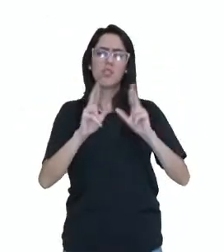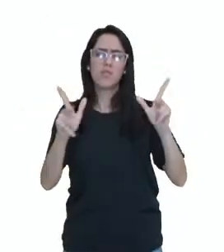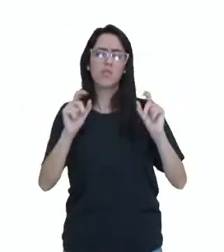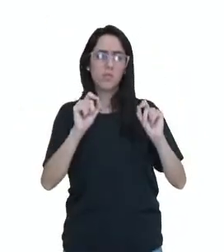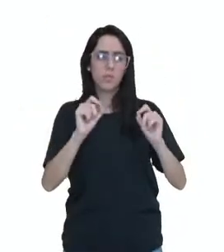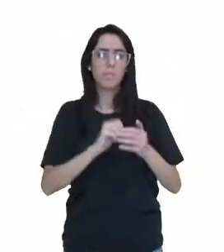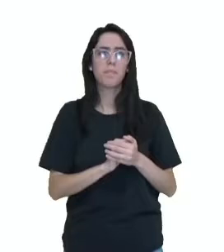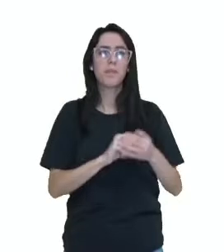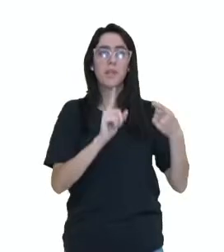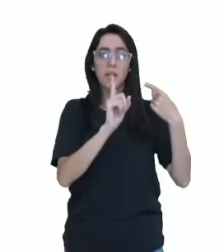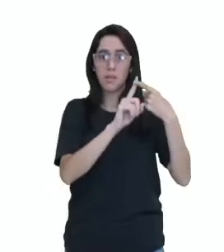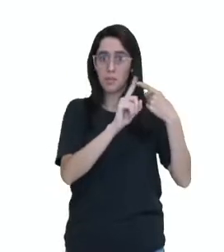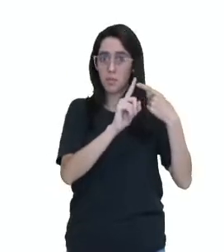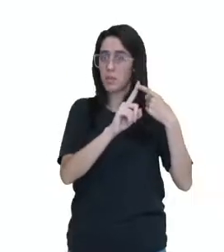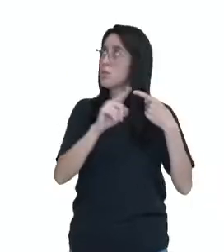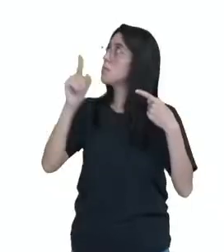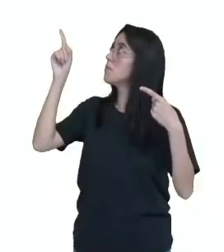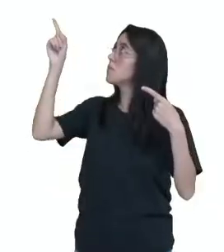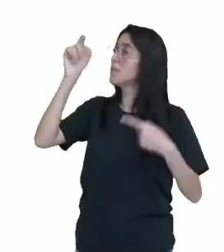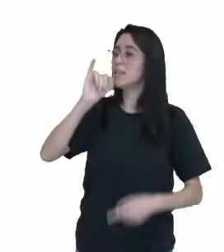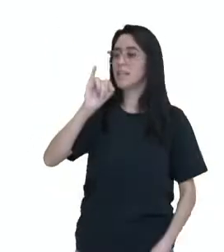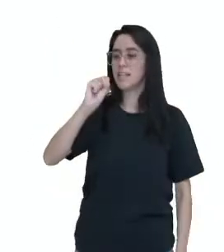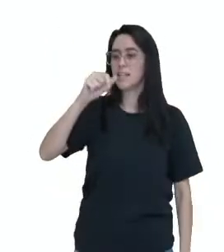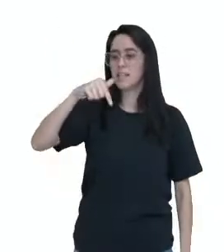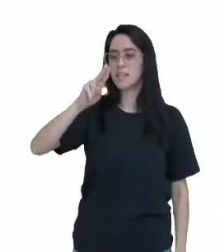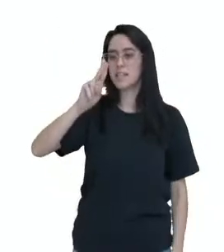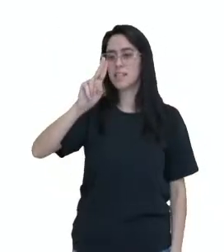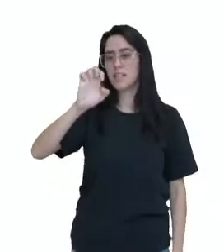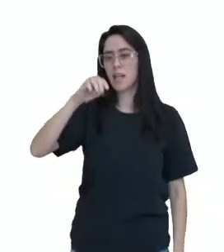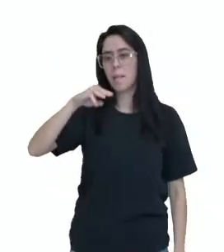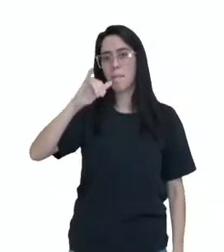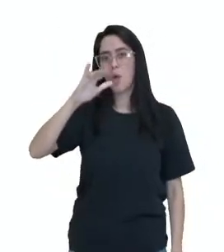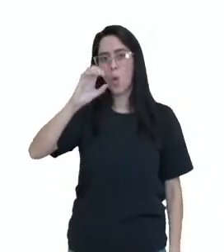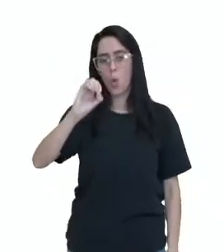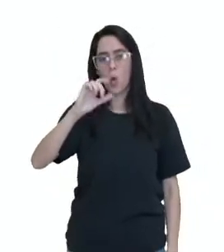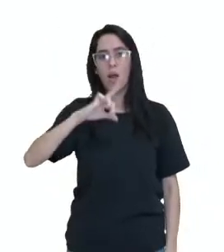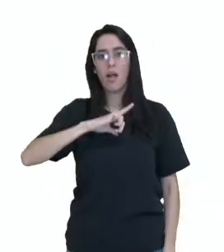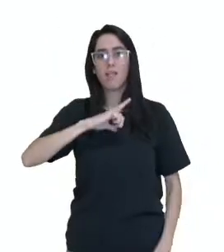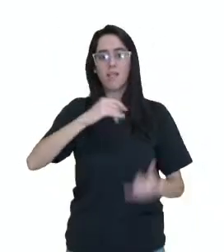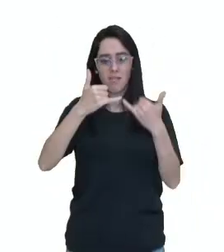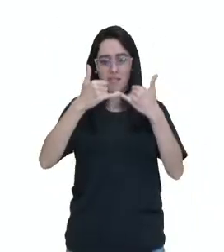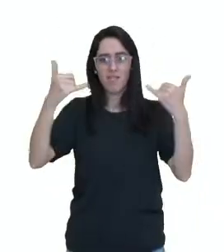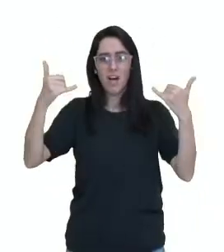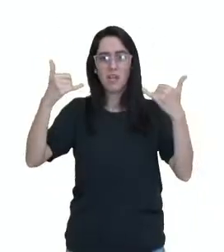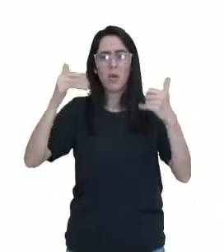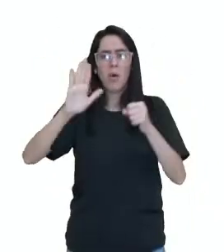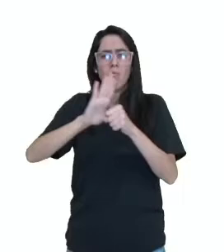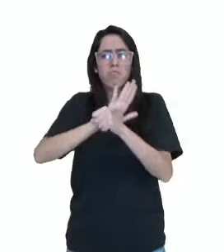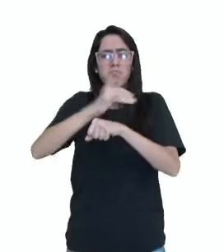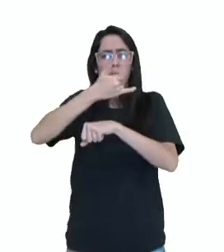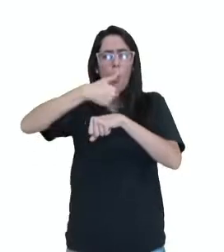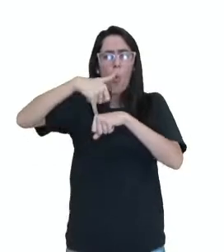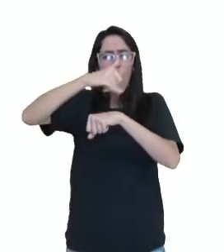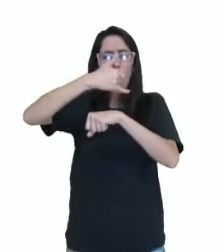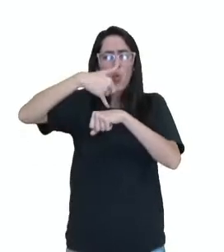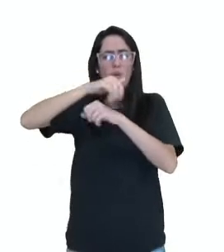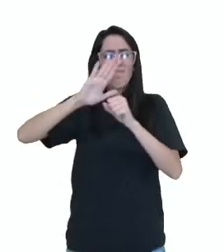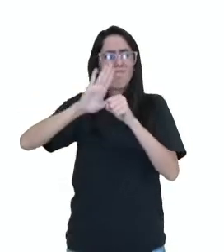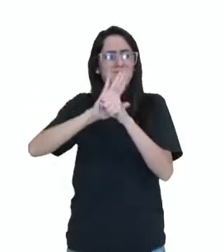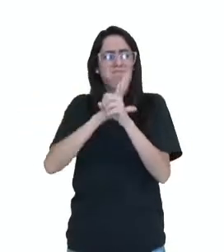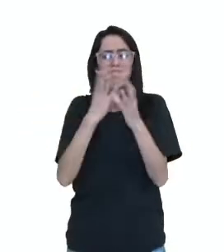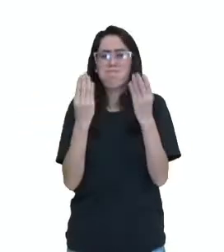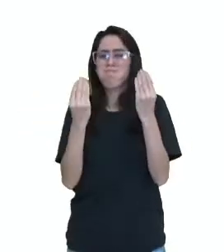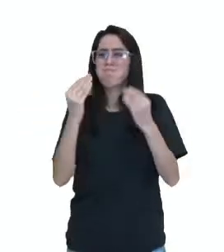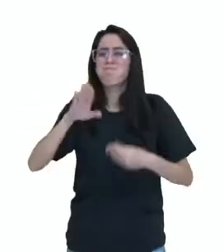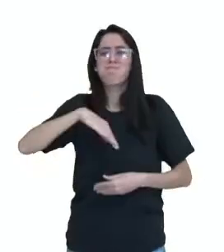O isquêmico, ele vai acumulando gorduras nos vasos sanguíneos, e aí chega uma hora que